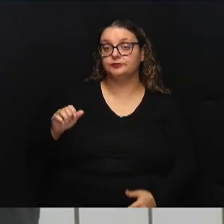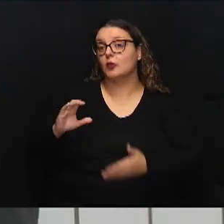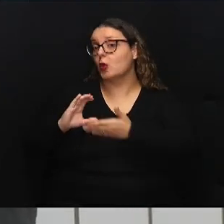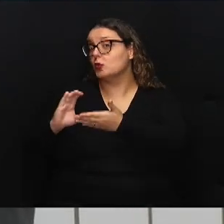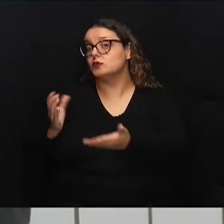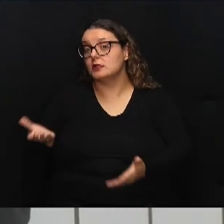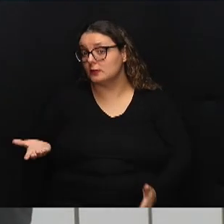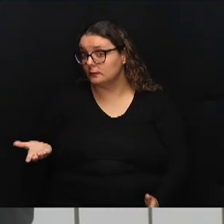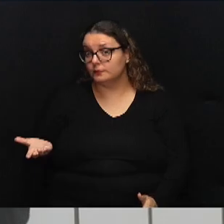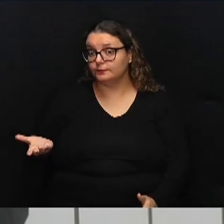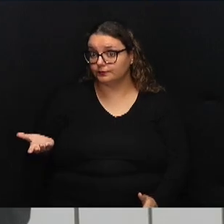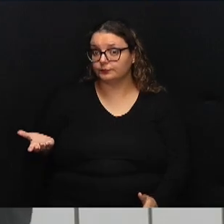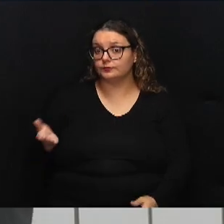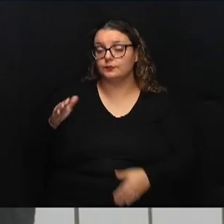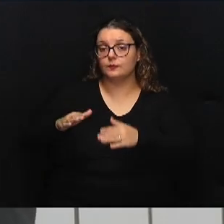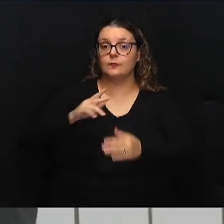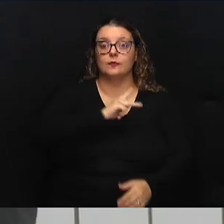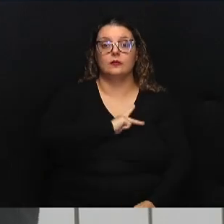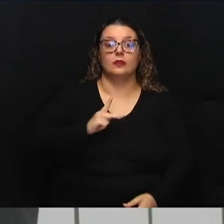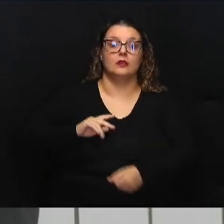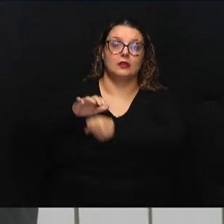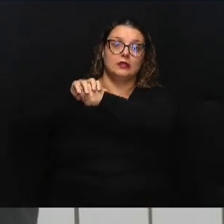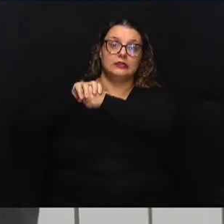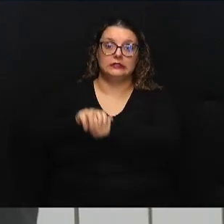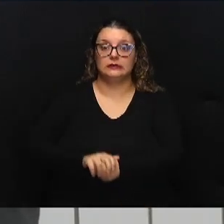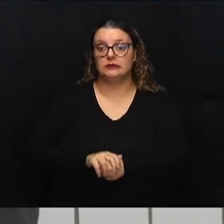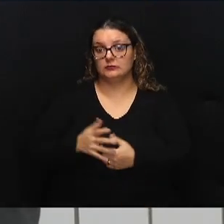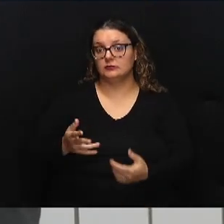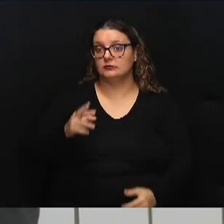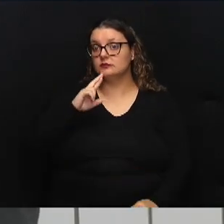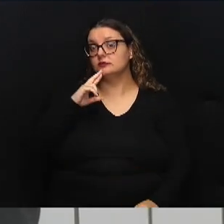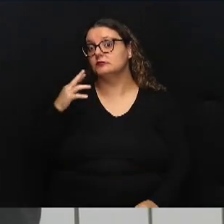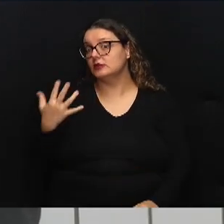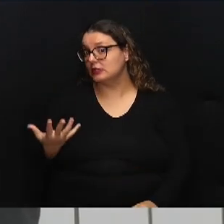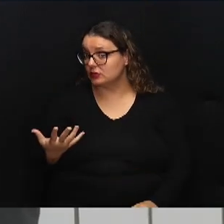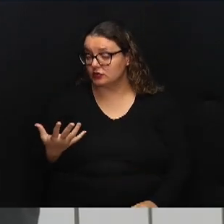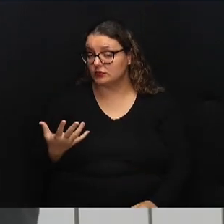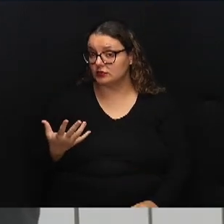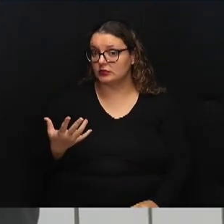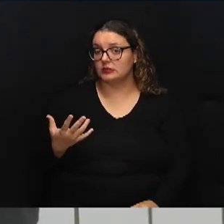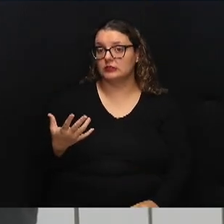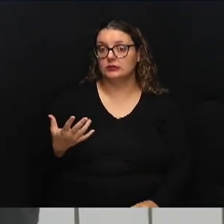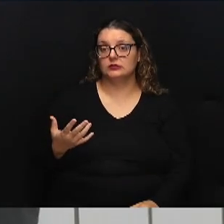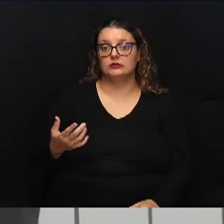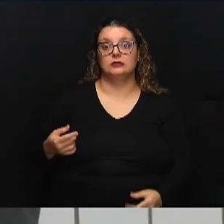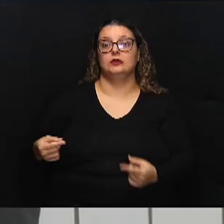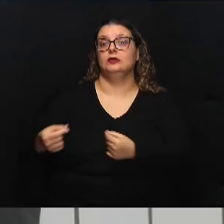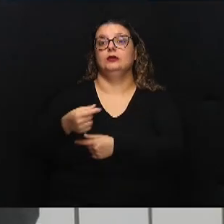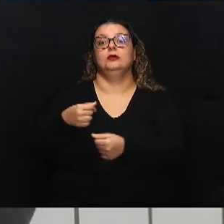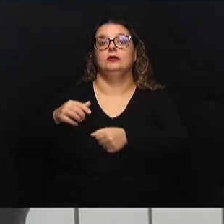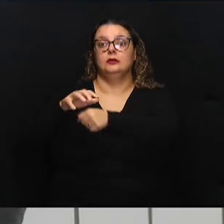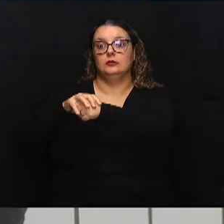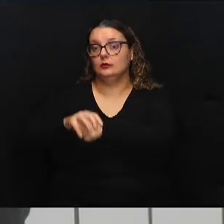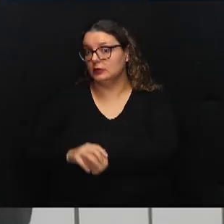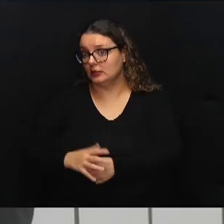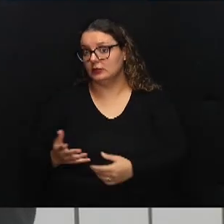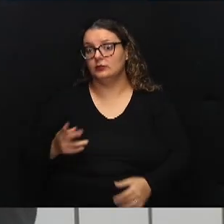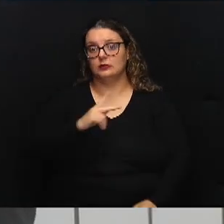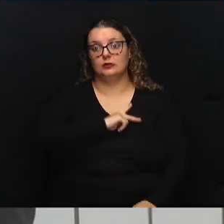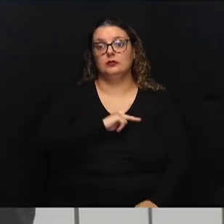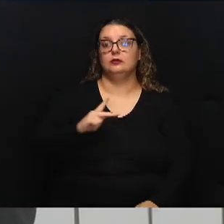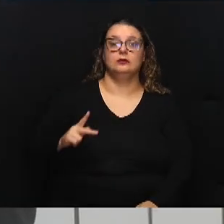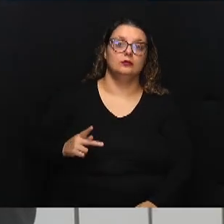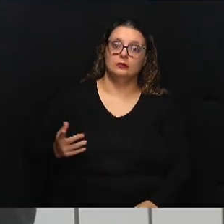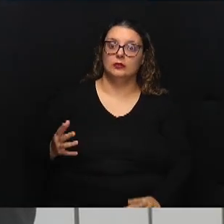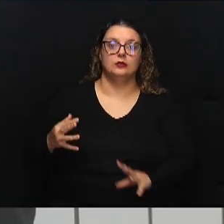o presidente pressiona demais em função de resultados, o mercado pressiona